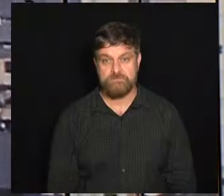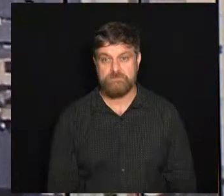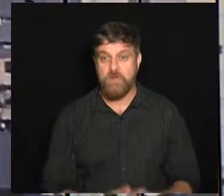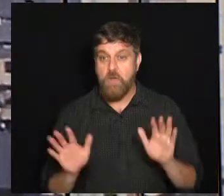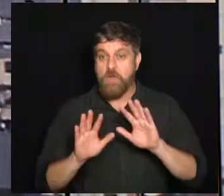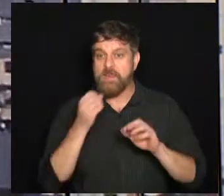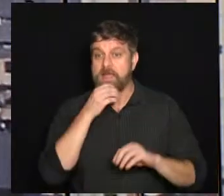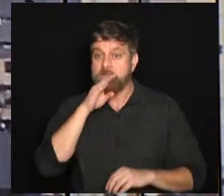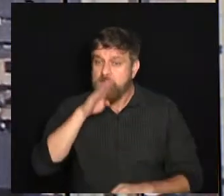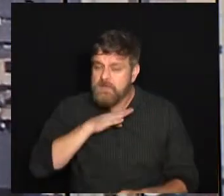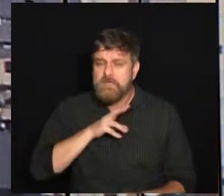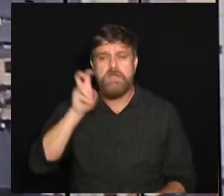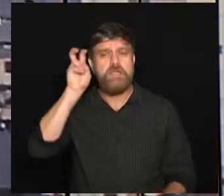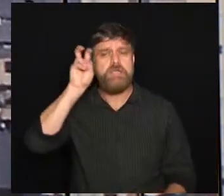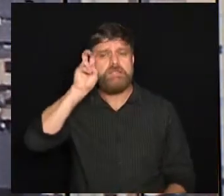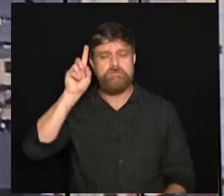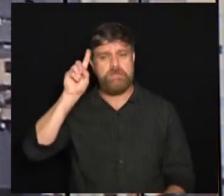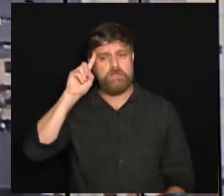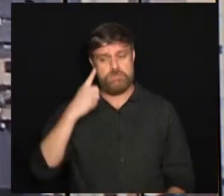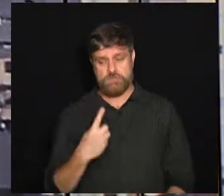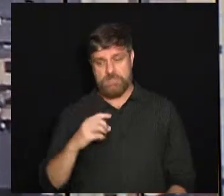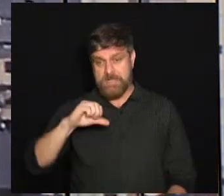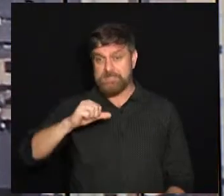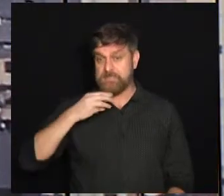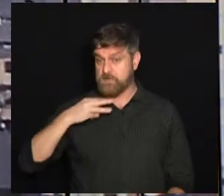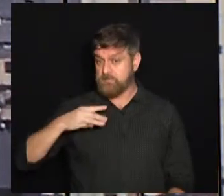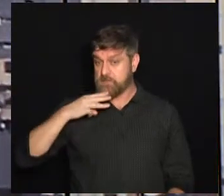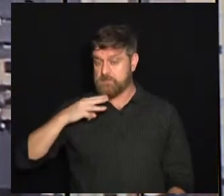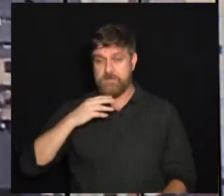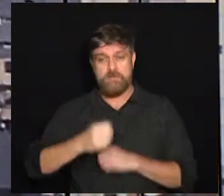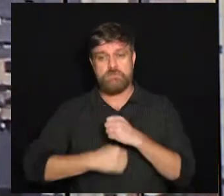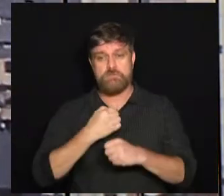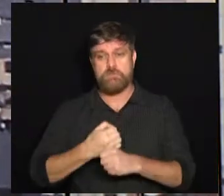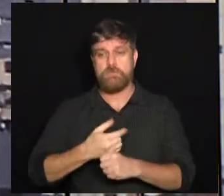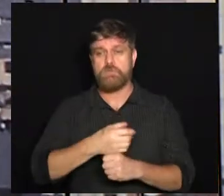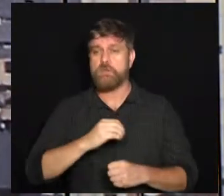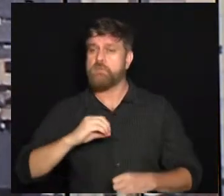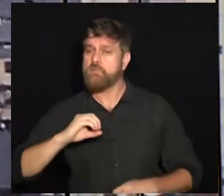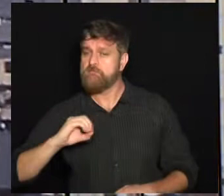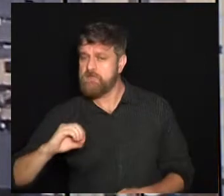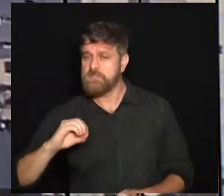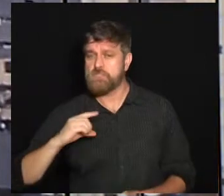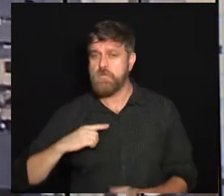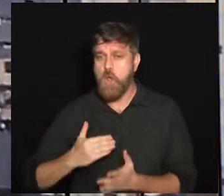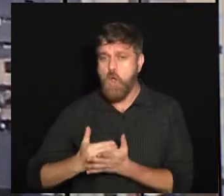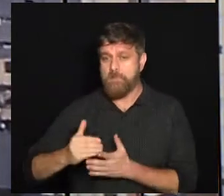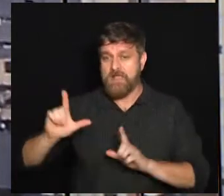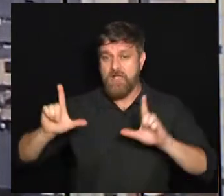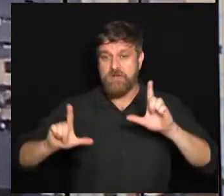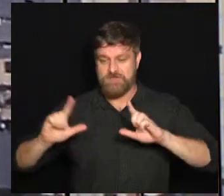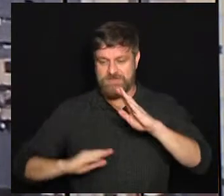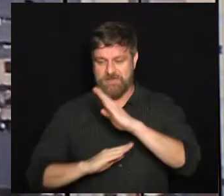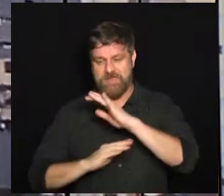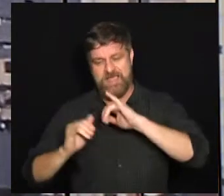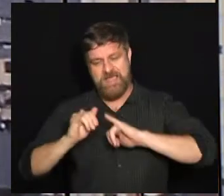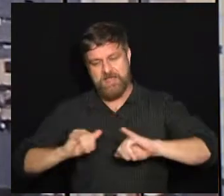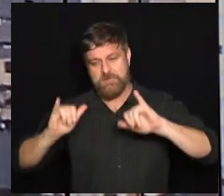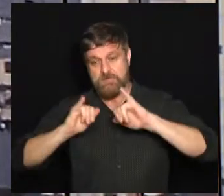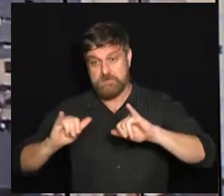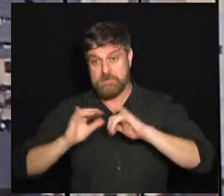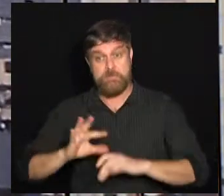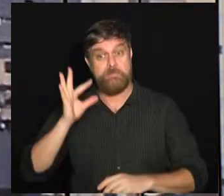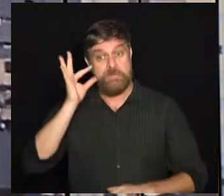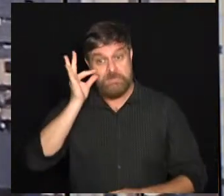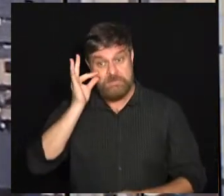Olá, boa tarde. Quinta-feira, dia 19 de março de 2020. Está no ar o Jornal Câmara Notícia, ao